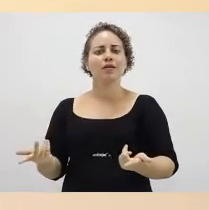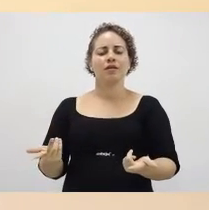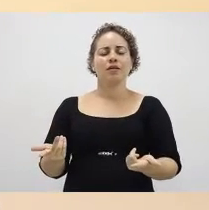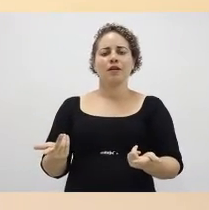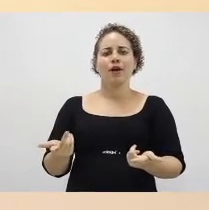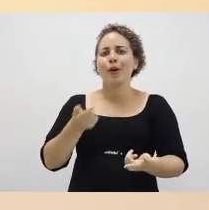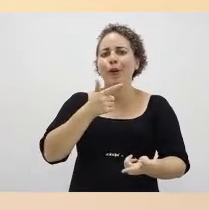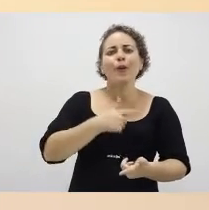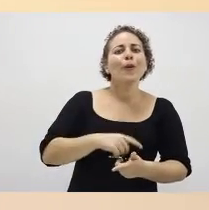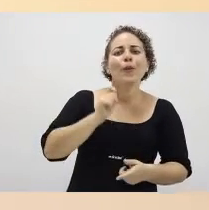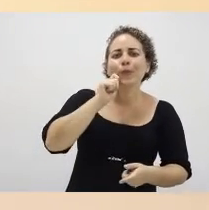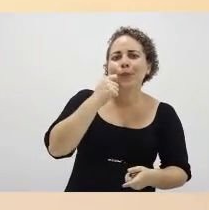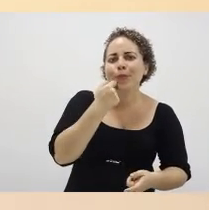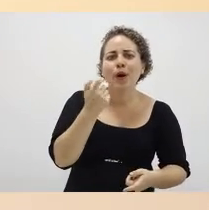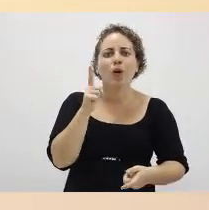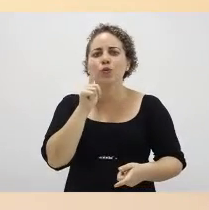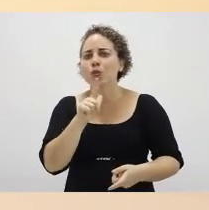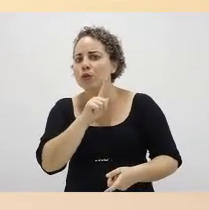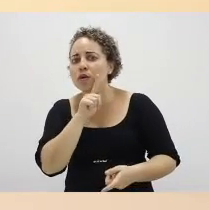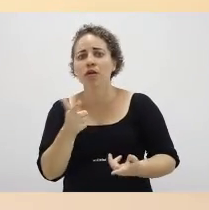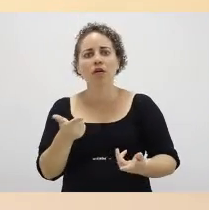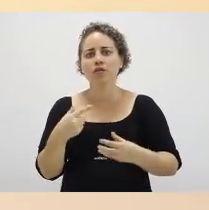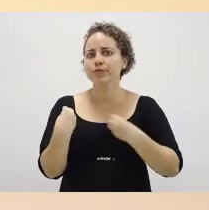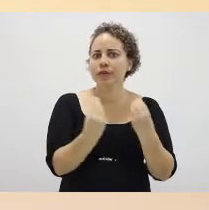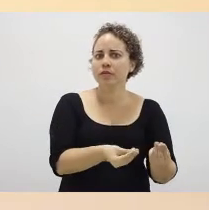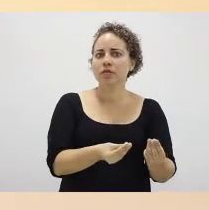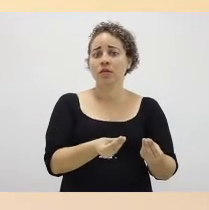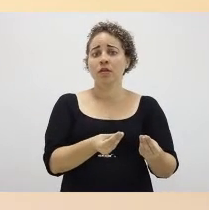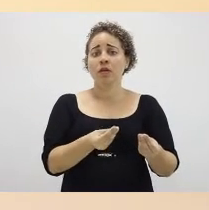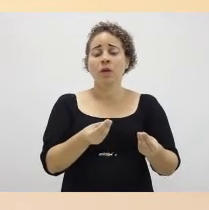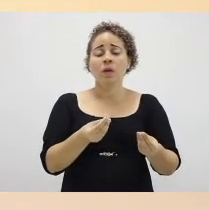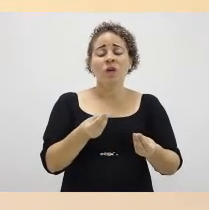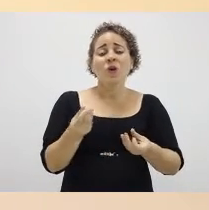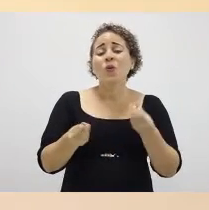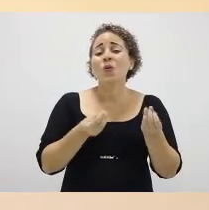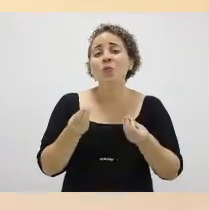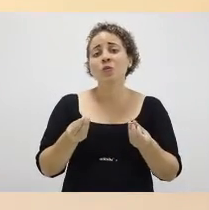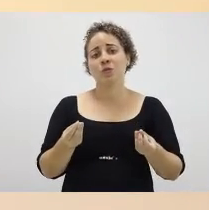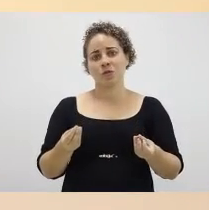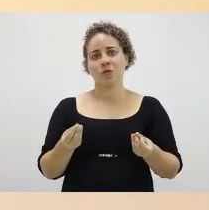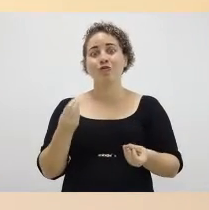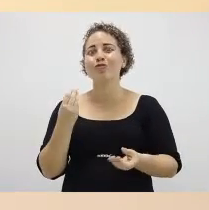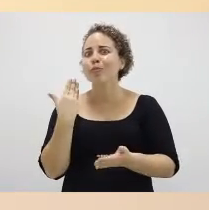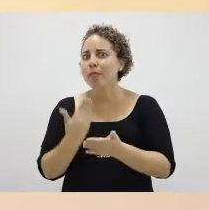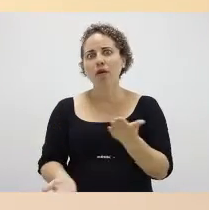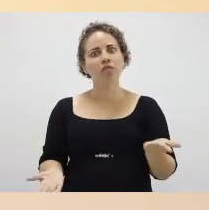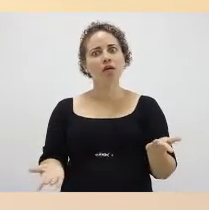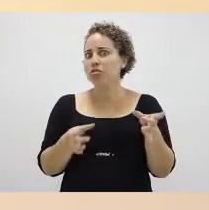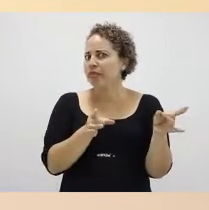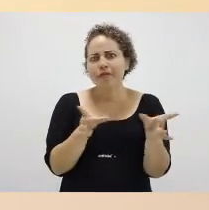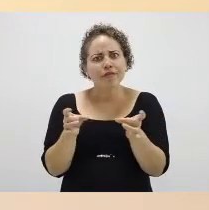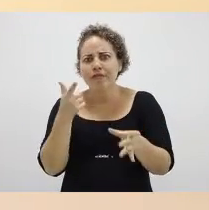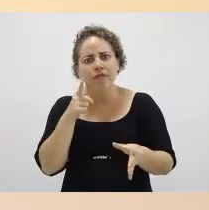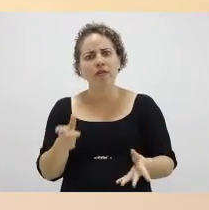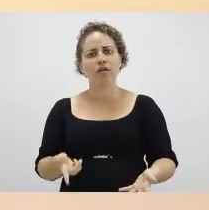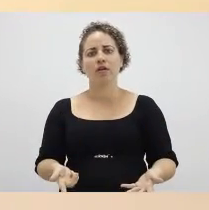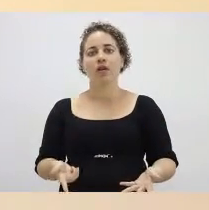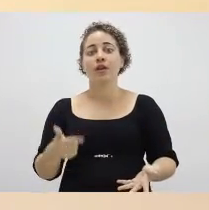o pão, o lanche para entregar. Consequentemente, eu vou perder vendas. Se eu não